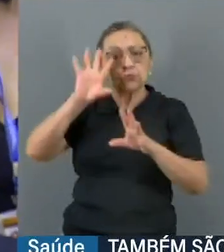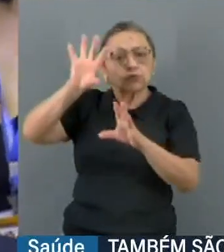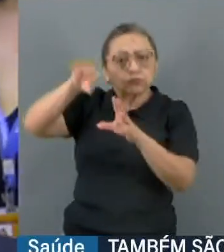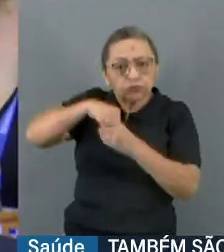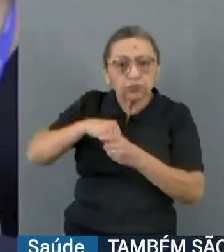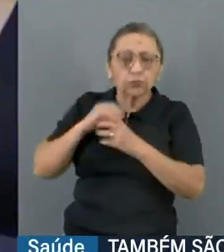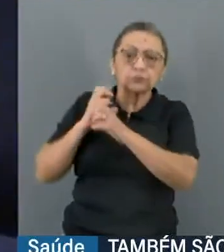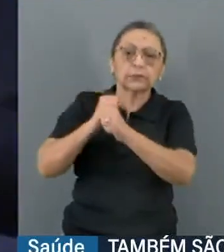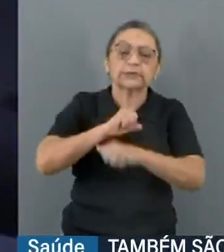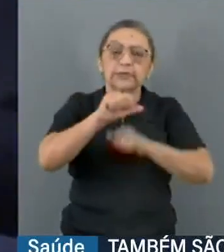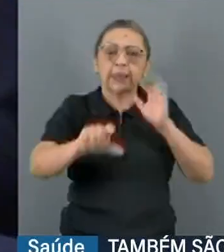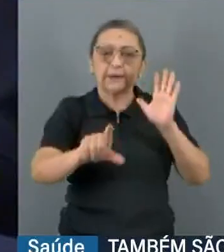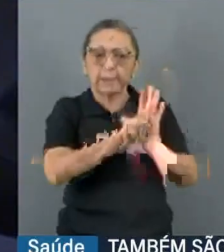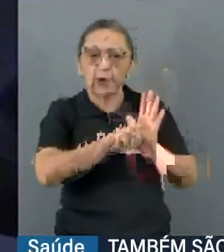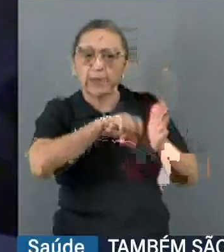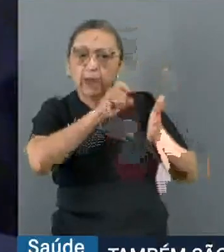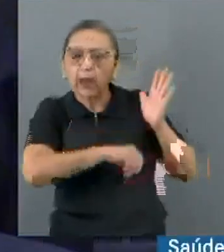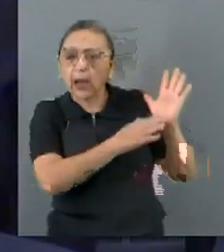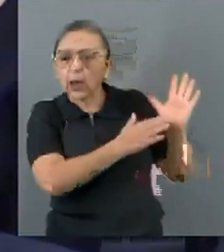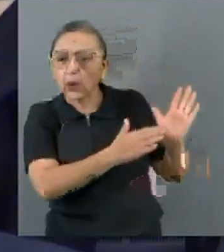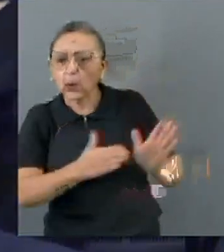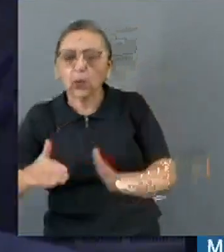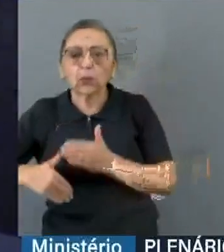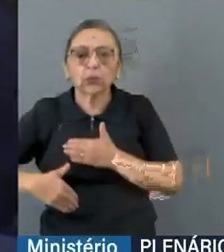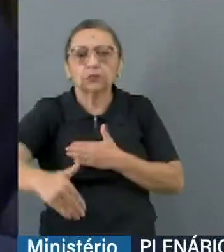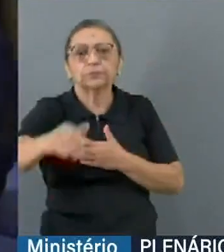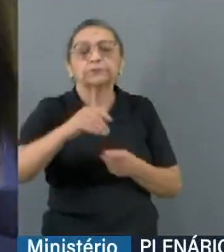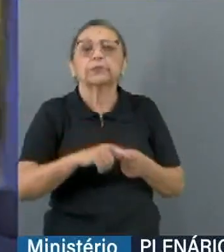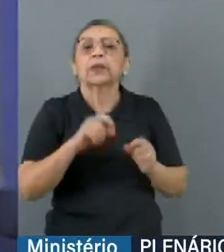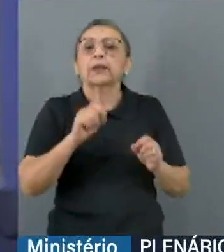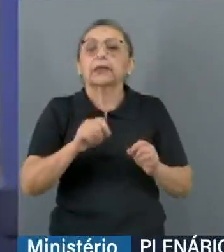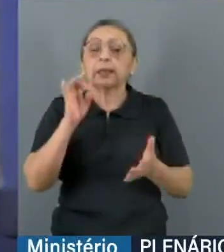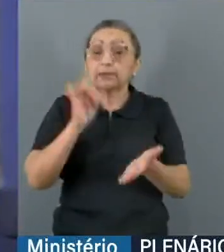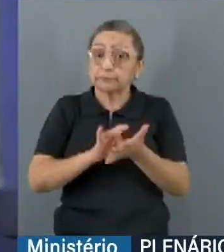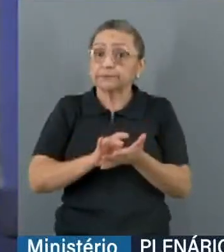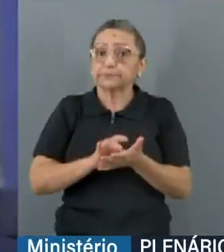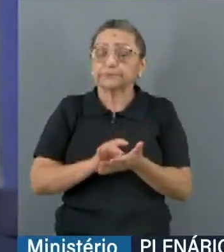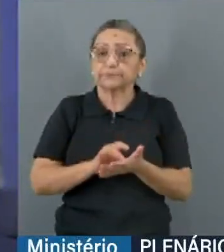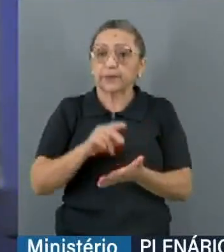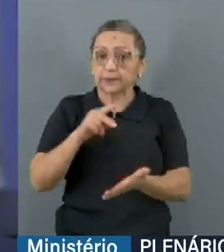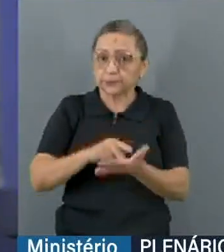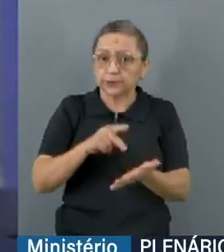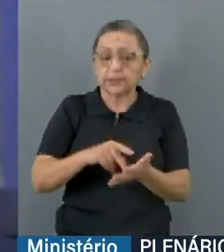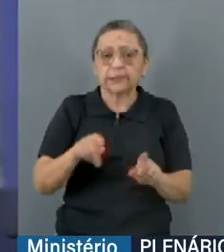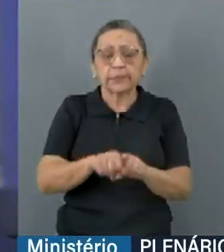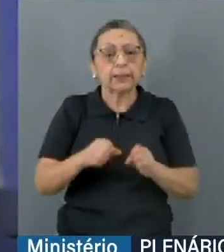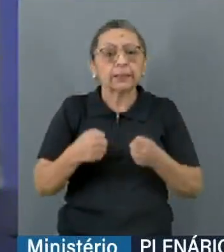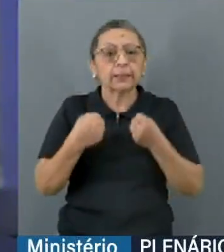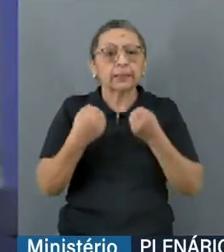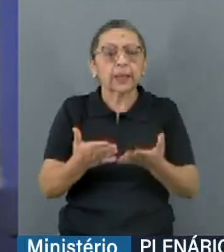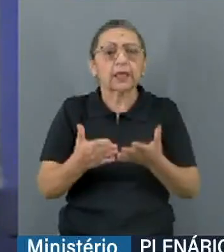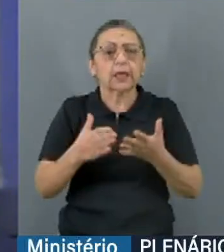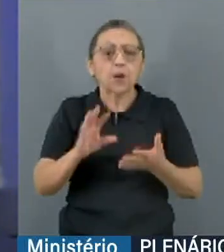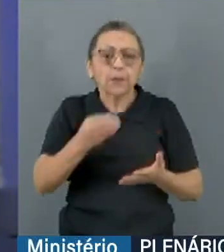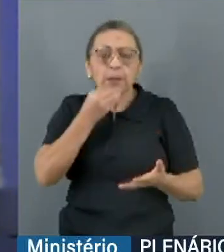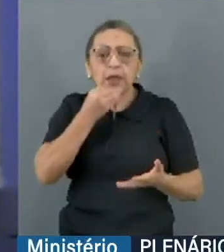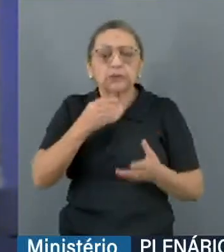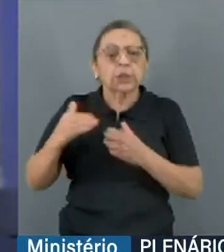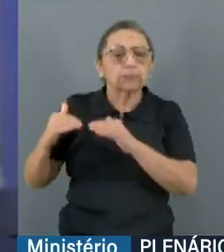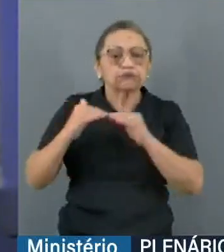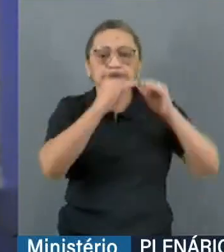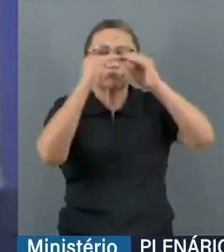essa reforma ao longo dos anos, para que a litigiosidade dê espaço à